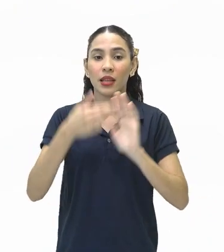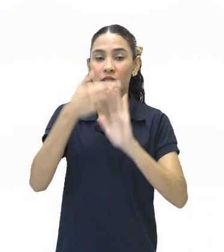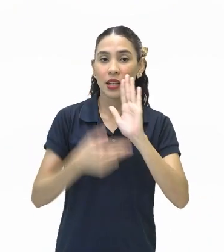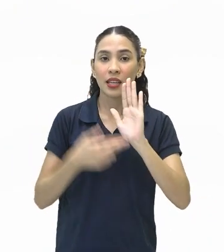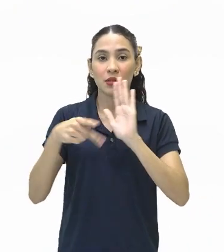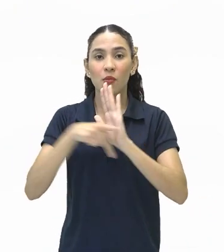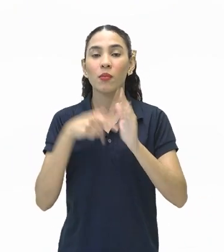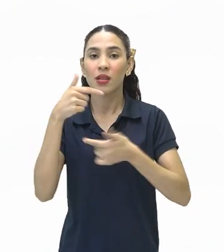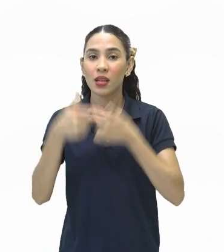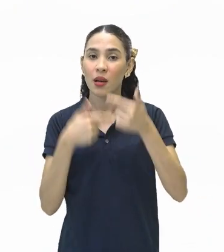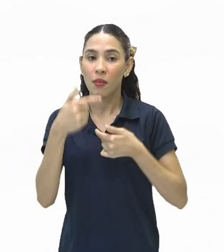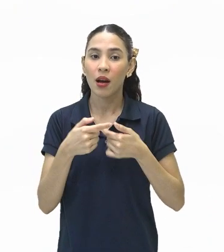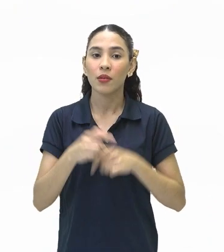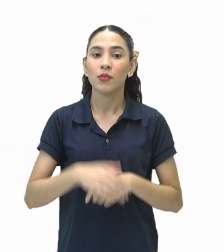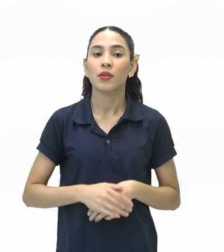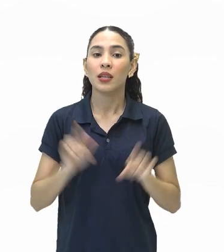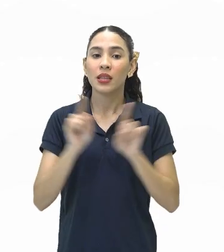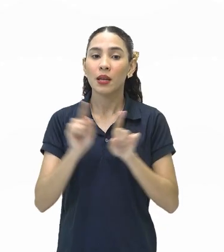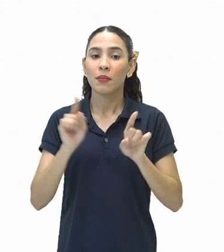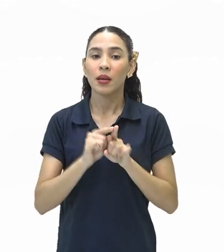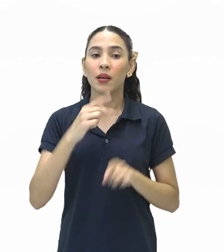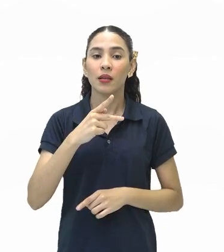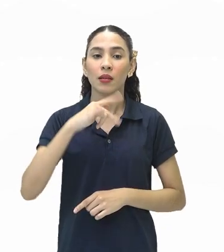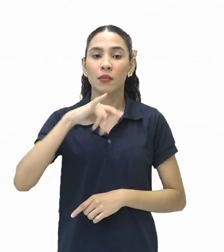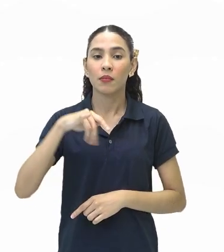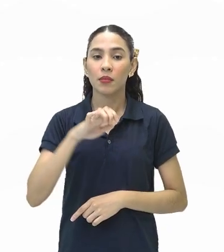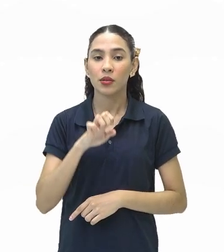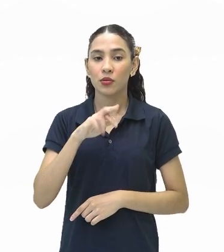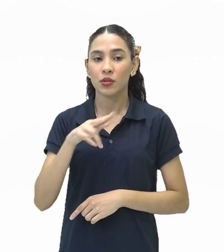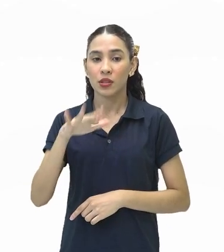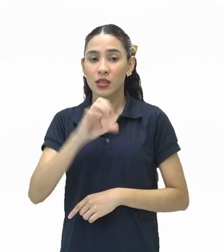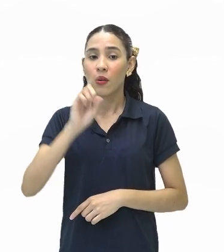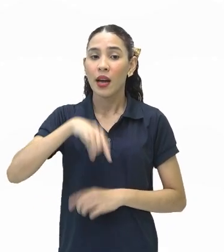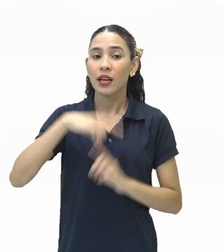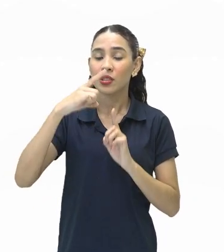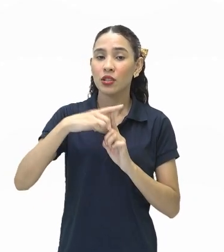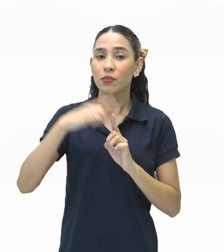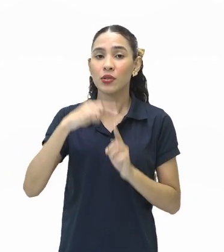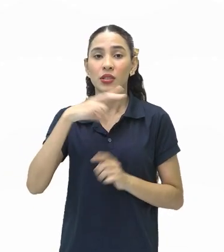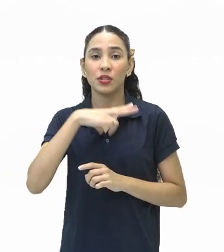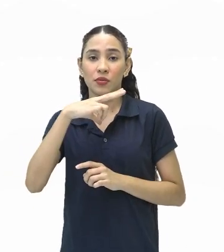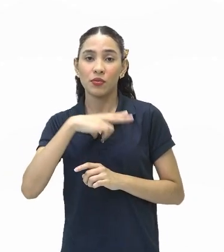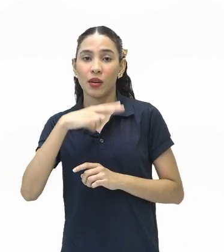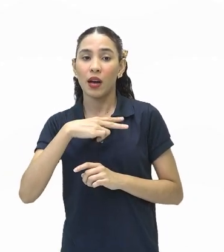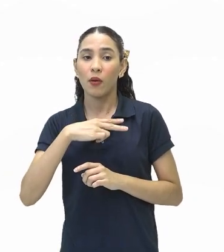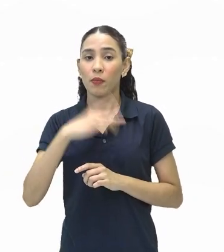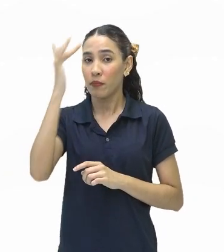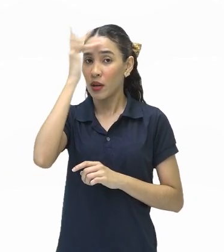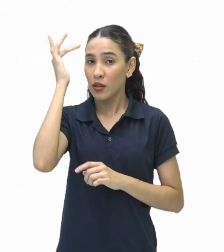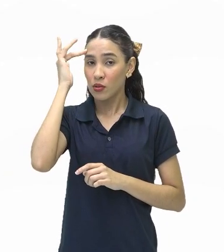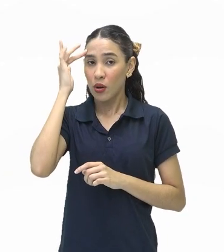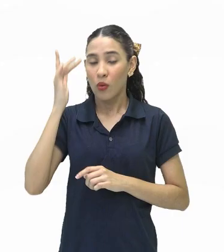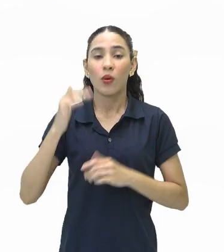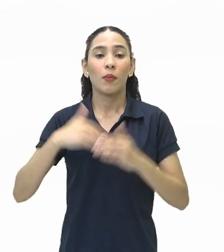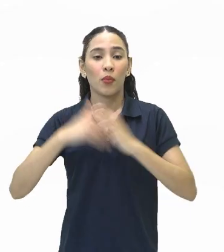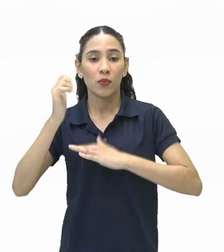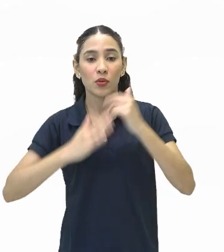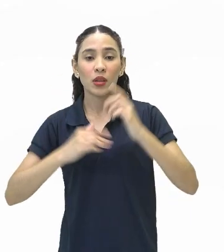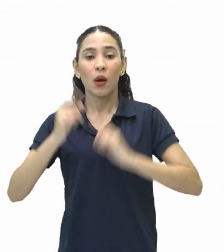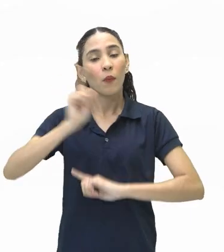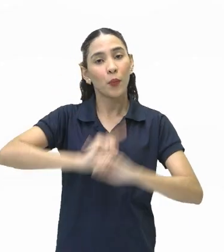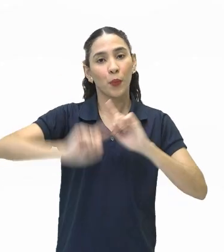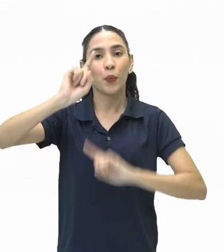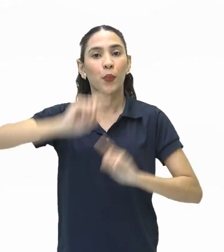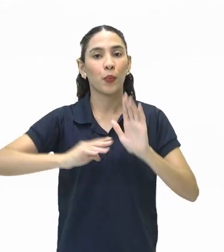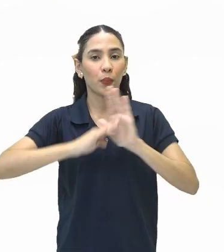de trabalho e a pejotização são formas individualistas do empregador de